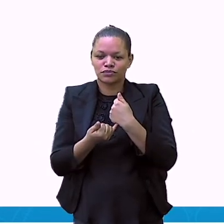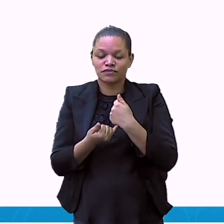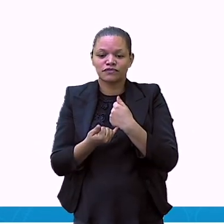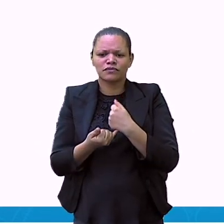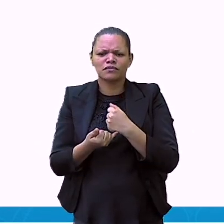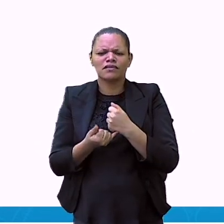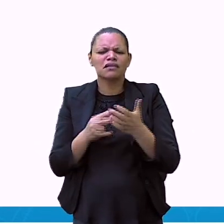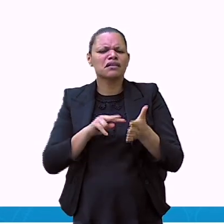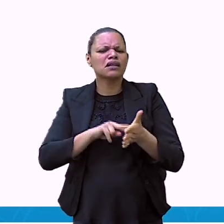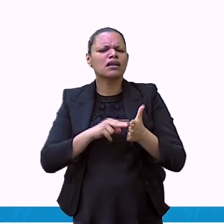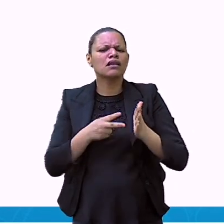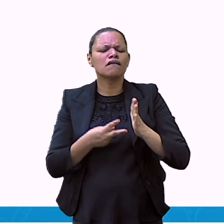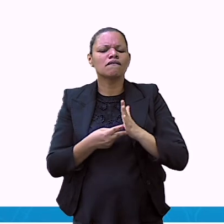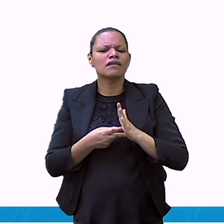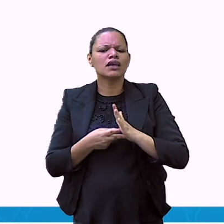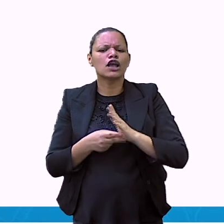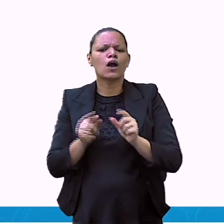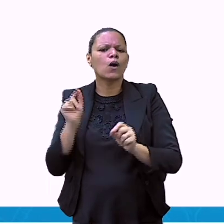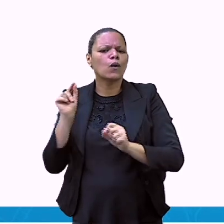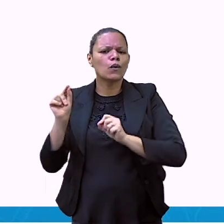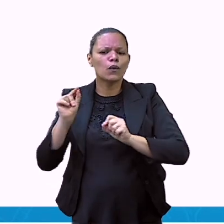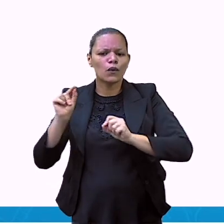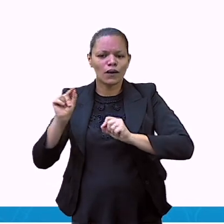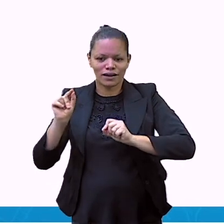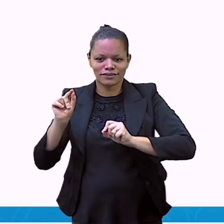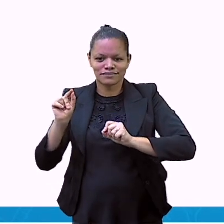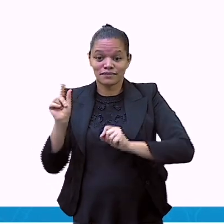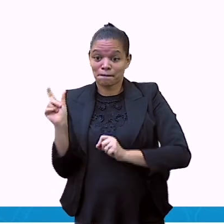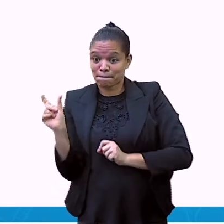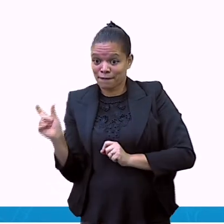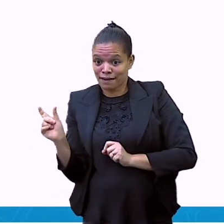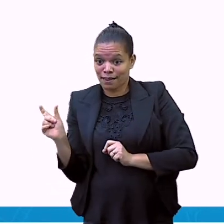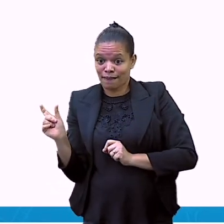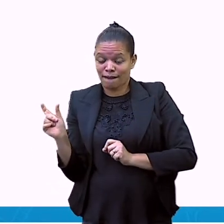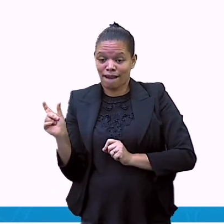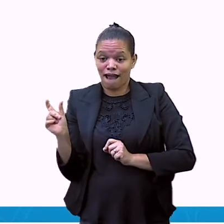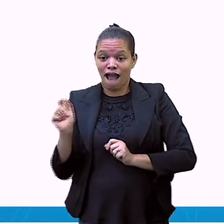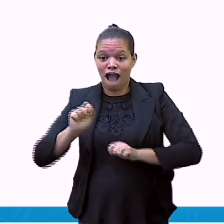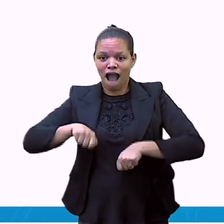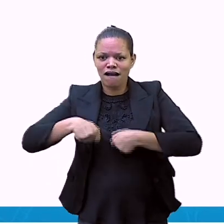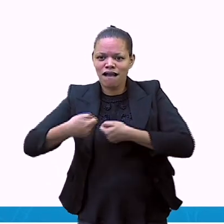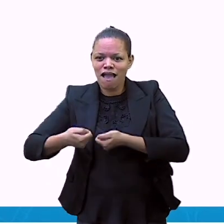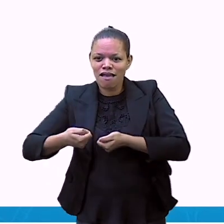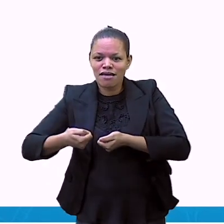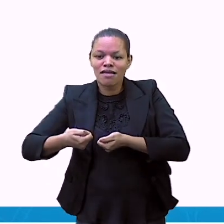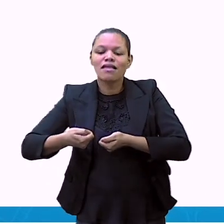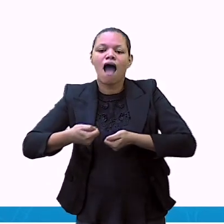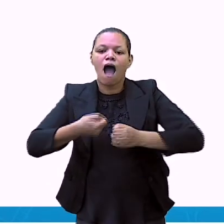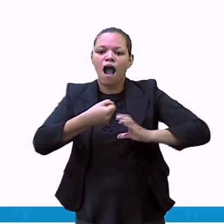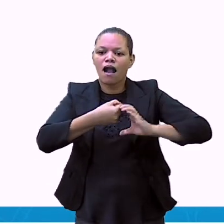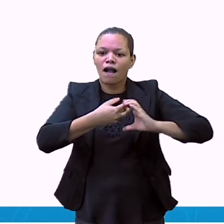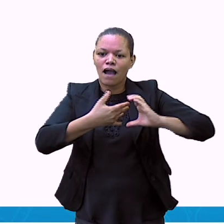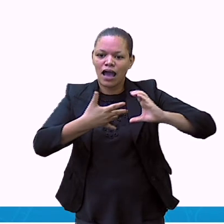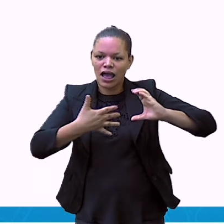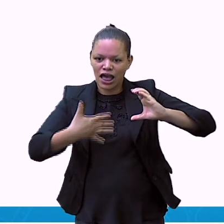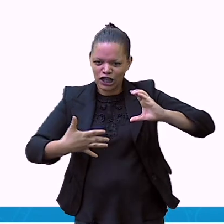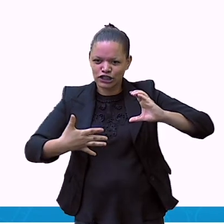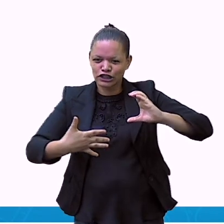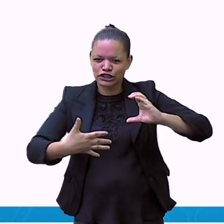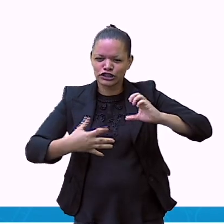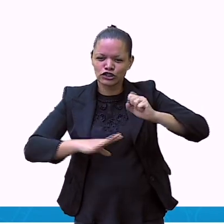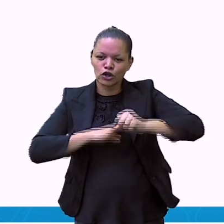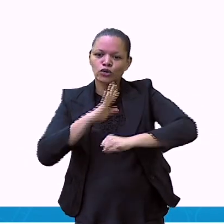que dá qualidade, característica ao substantivo que se une. Vamos ver então.